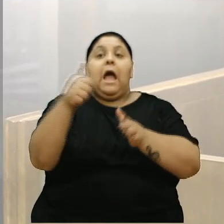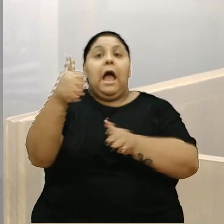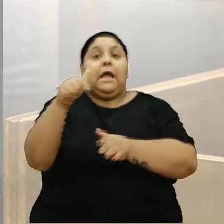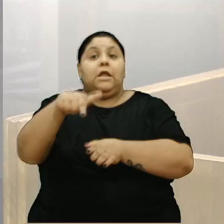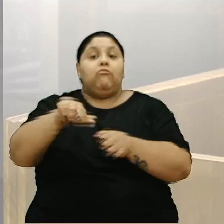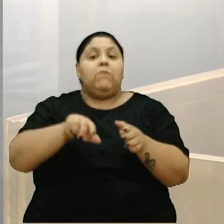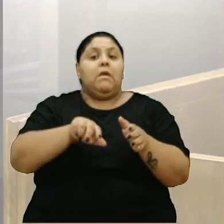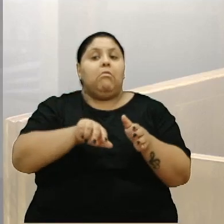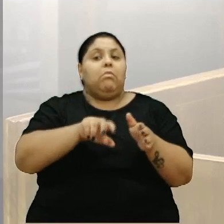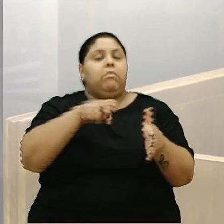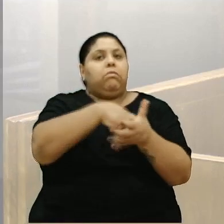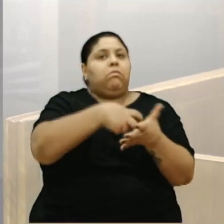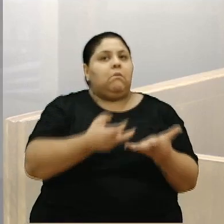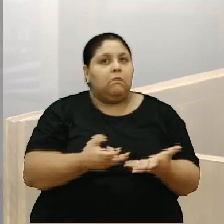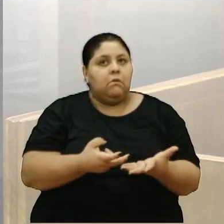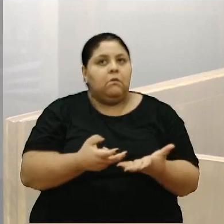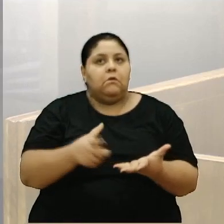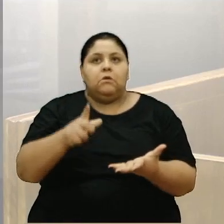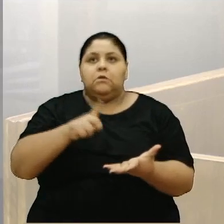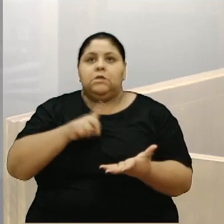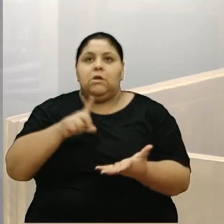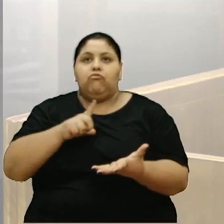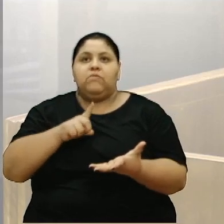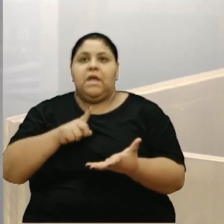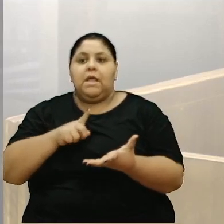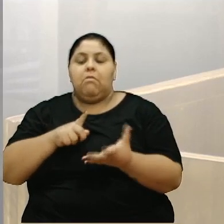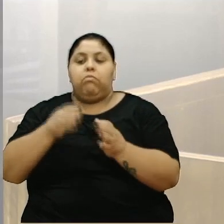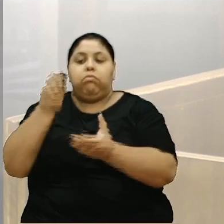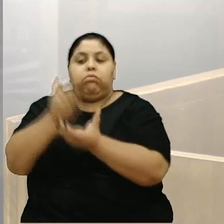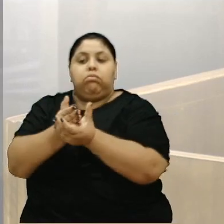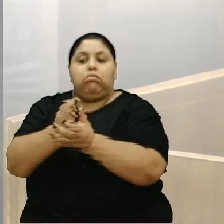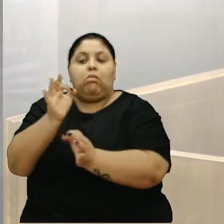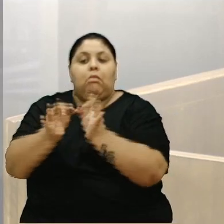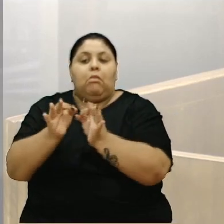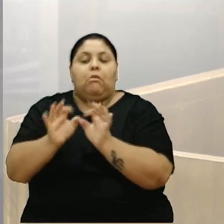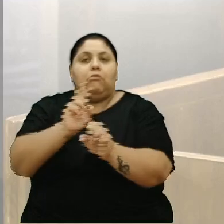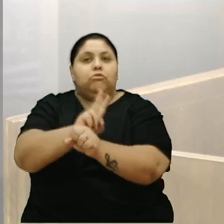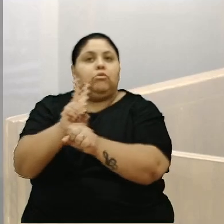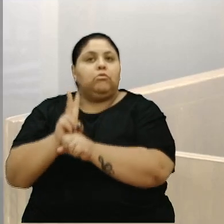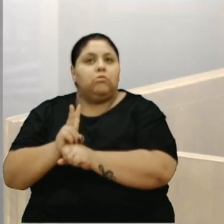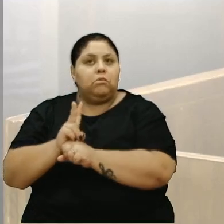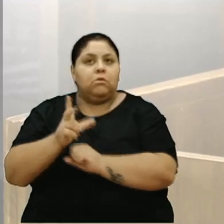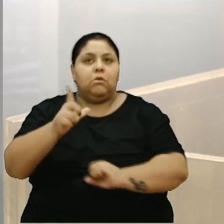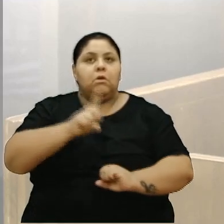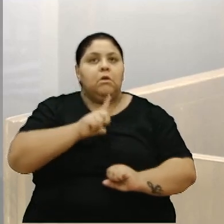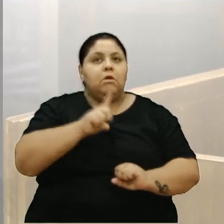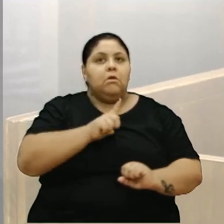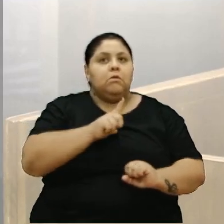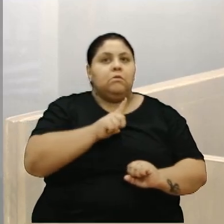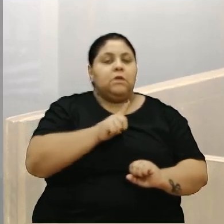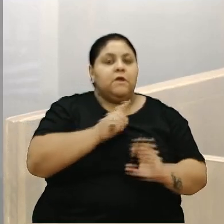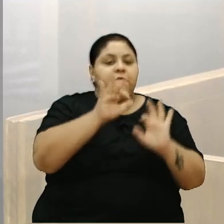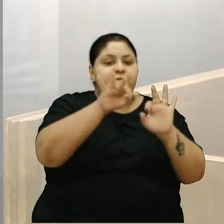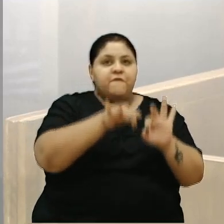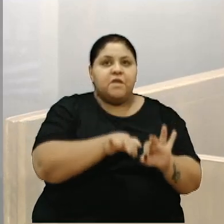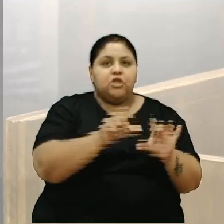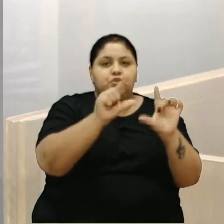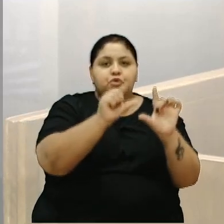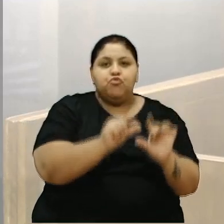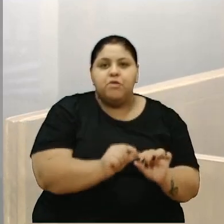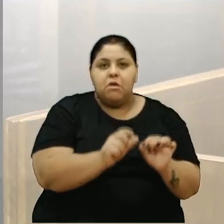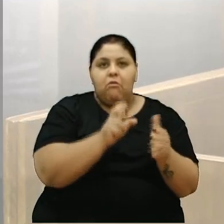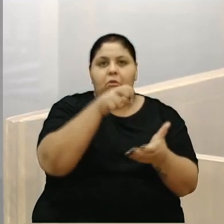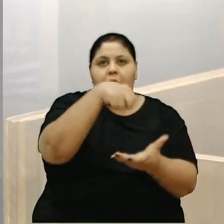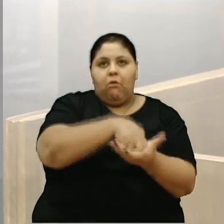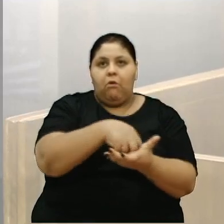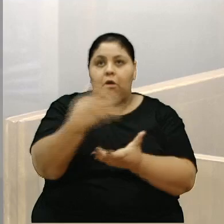Segundo lugar, não existe audiência de custódia. Terceiro lugar, não existe progressão de pena. E